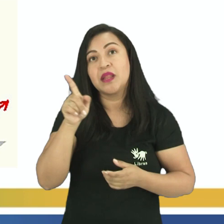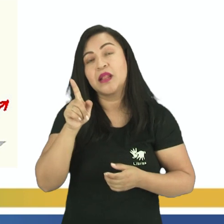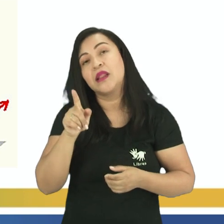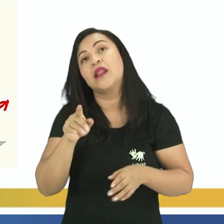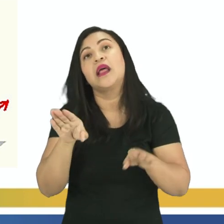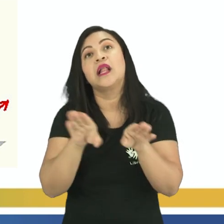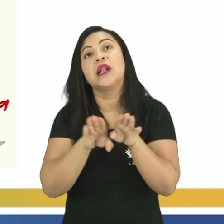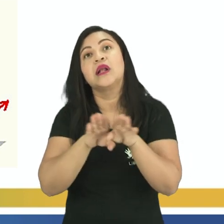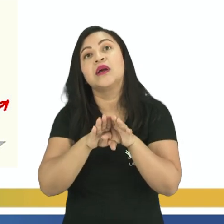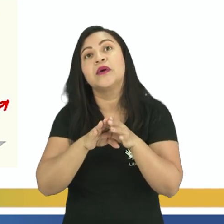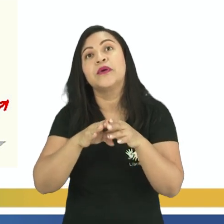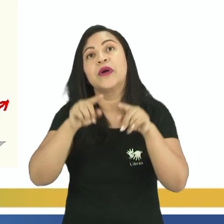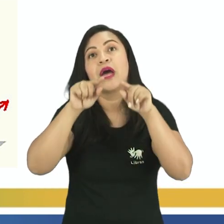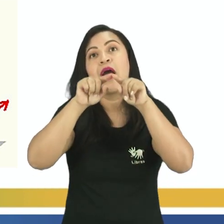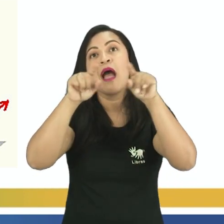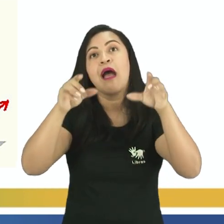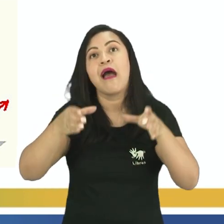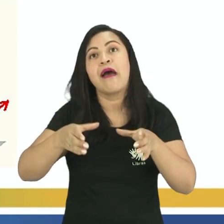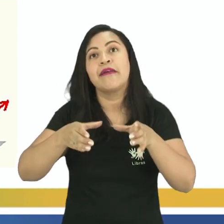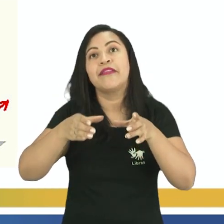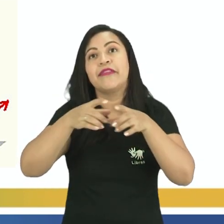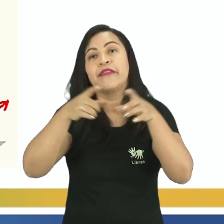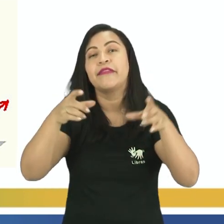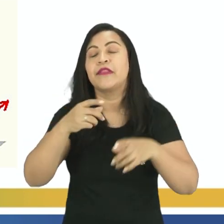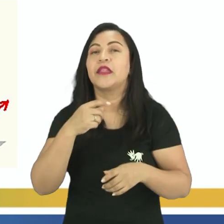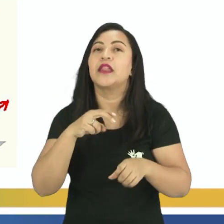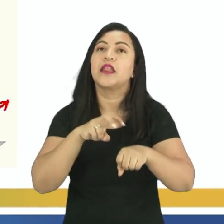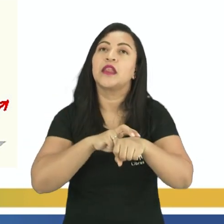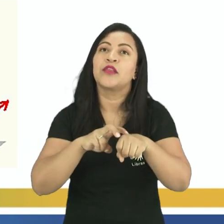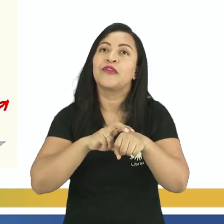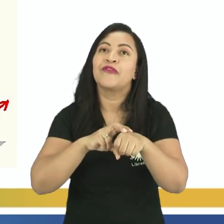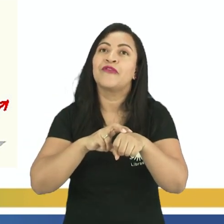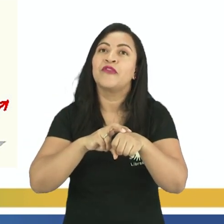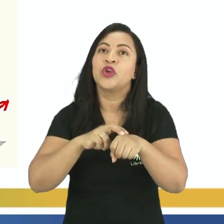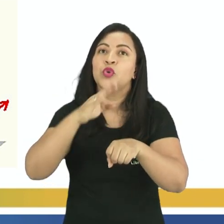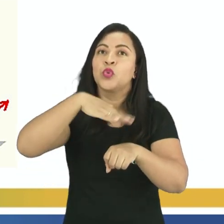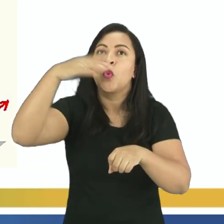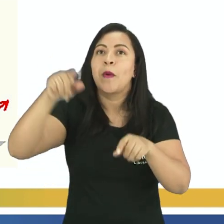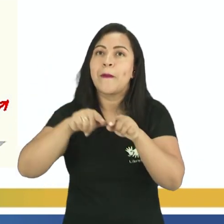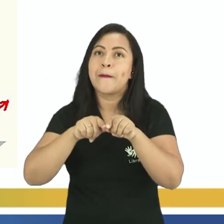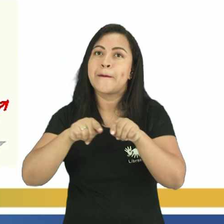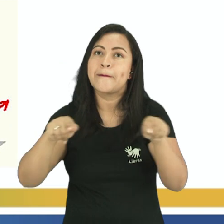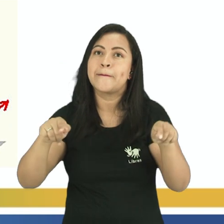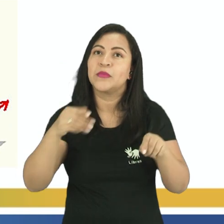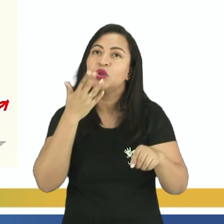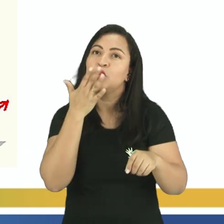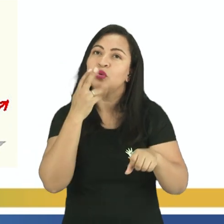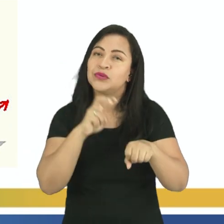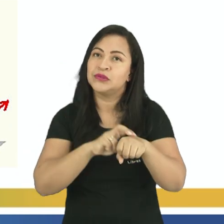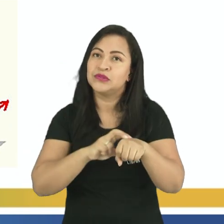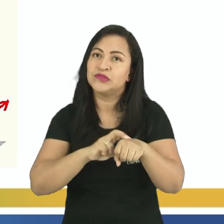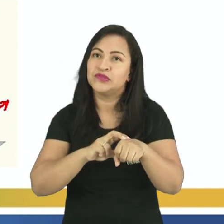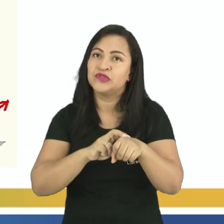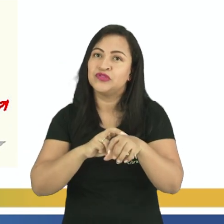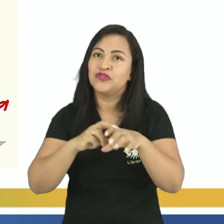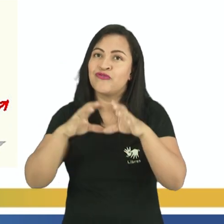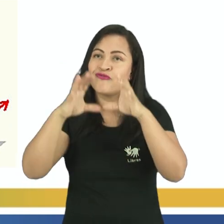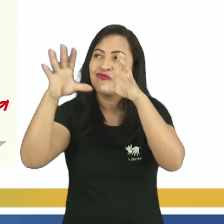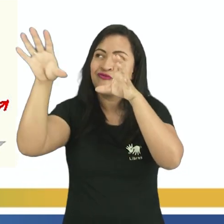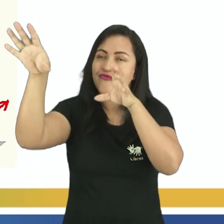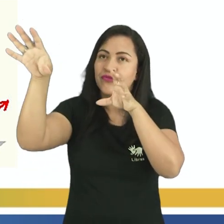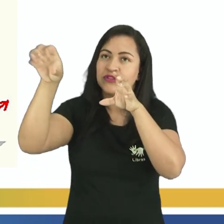com a caixa verde. Aqueles comprimentos de onda que estão relacionados à coloração verde vão ser